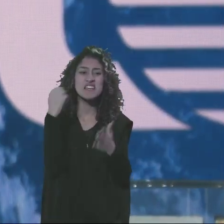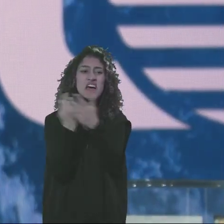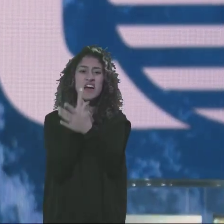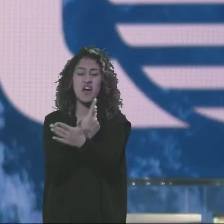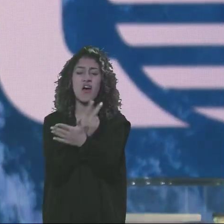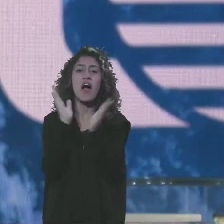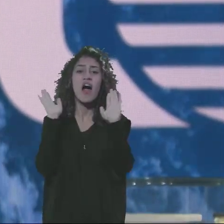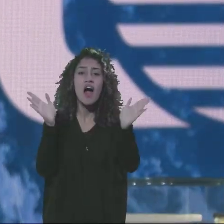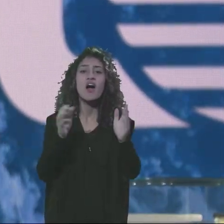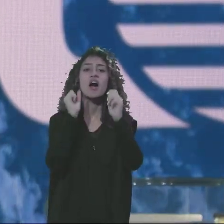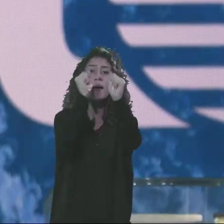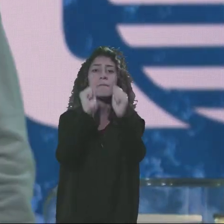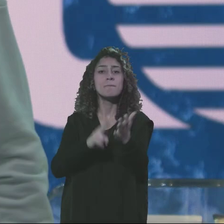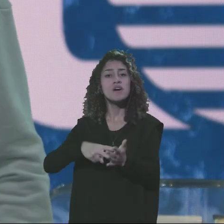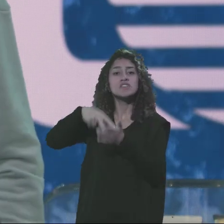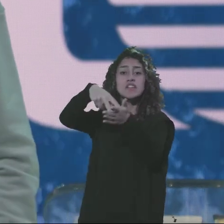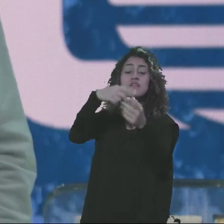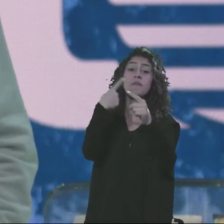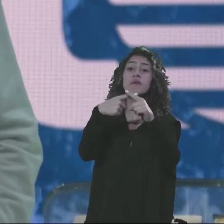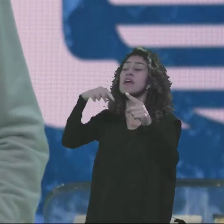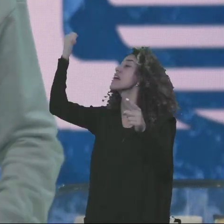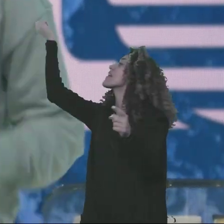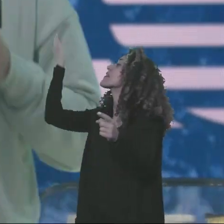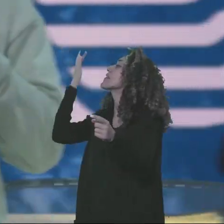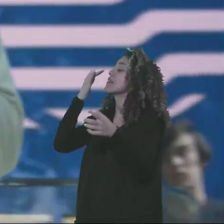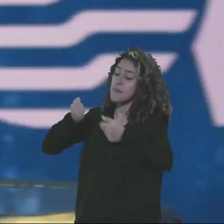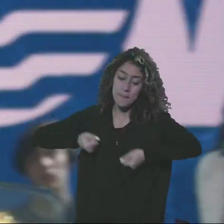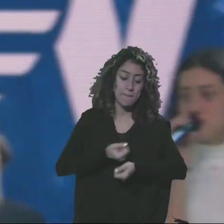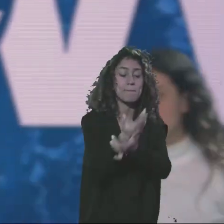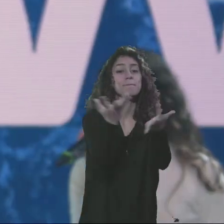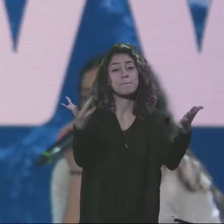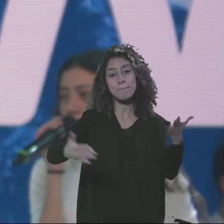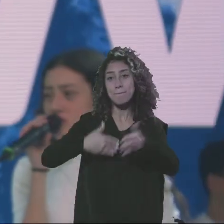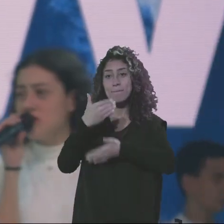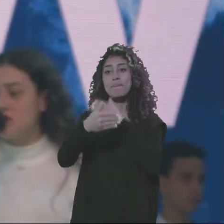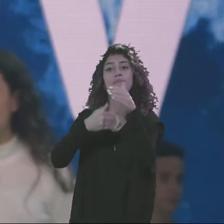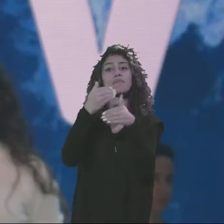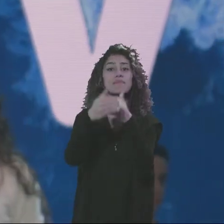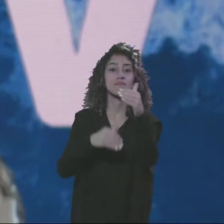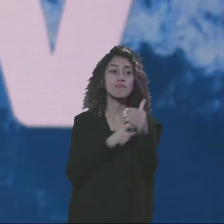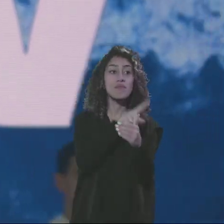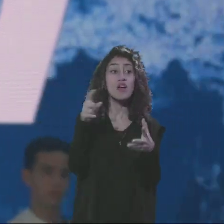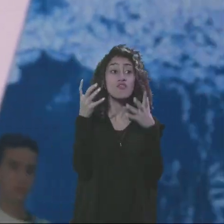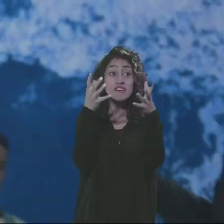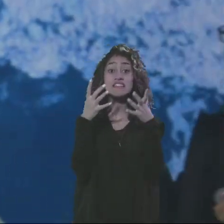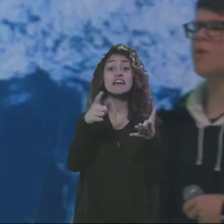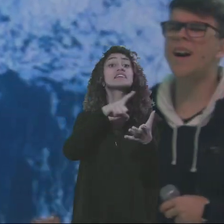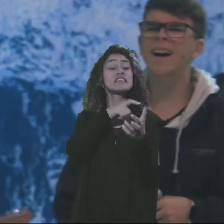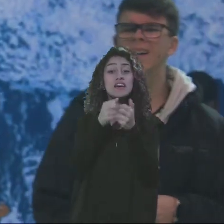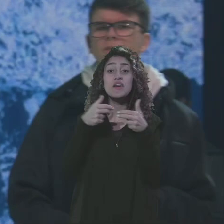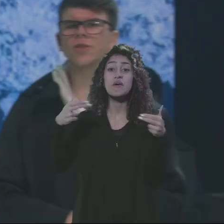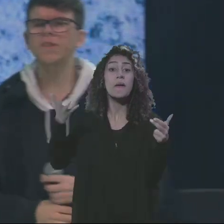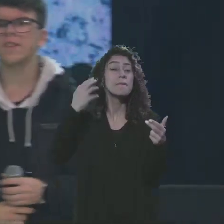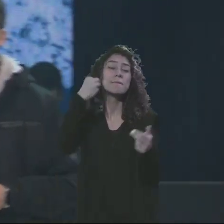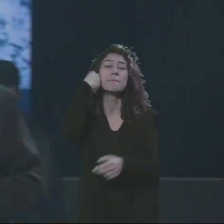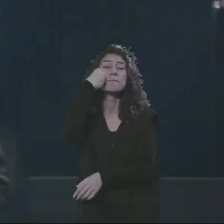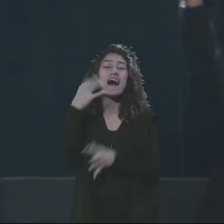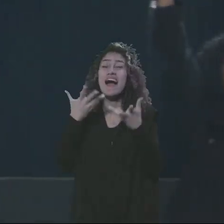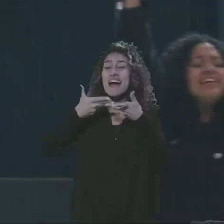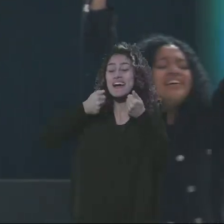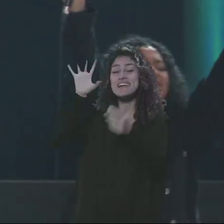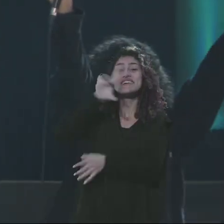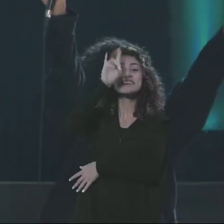levantar. Deus te deu graça para continuar. Quantos querem colecionar um bom momento com Deus hoje? Você quer